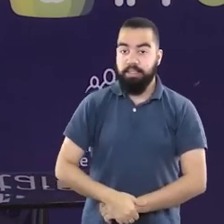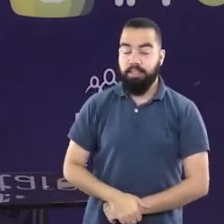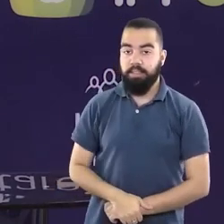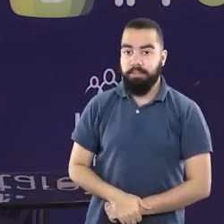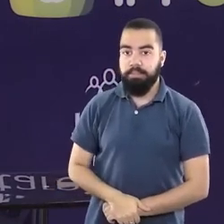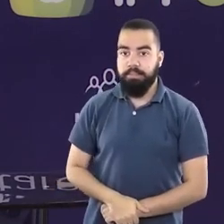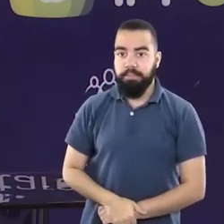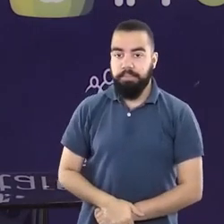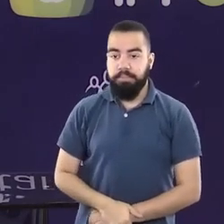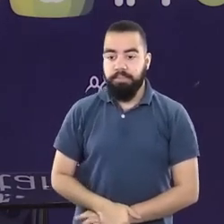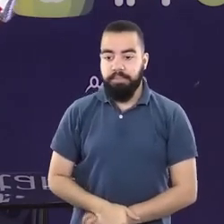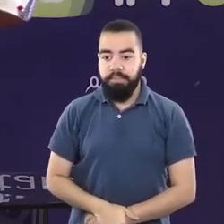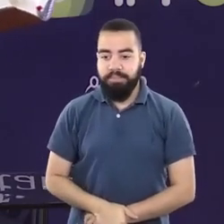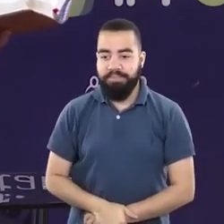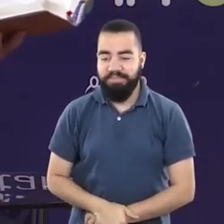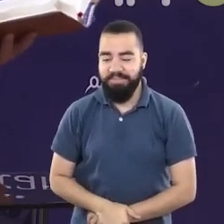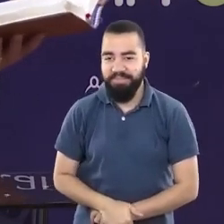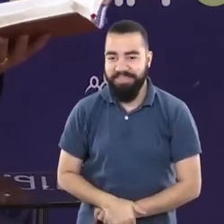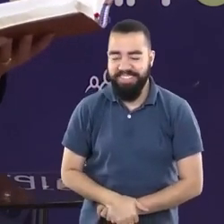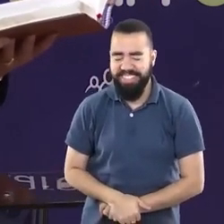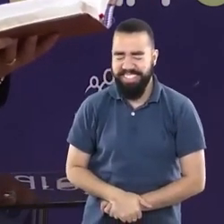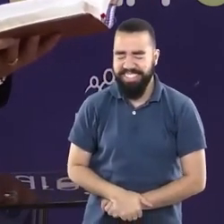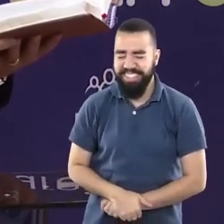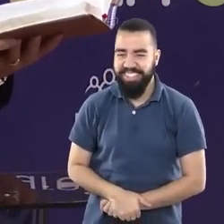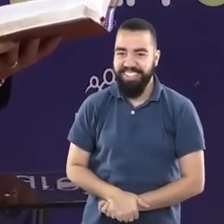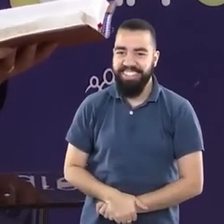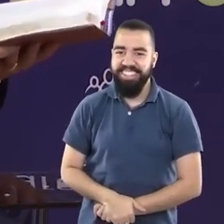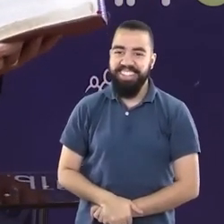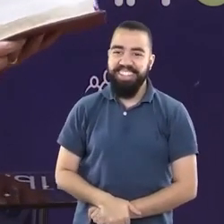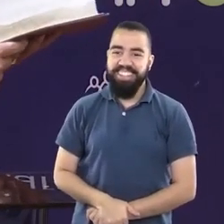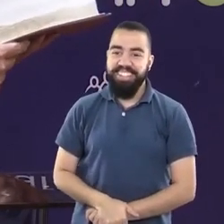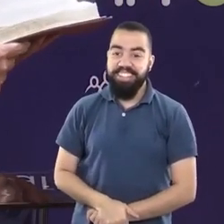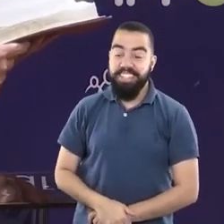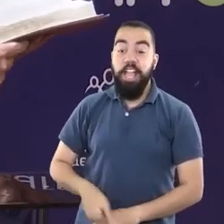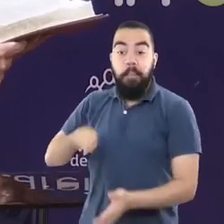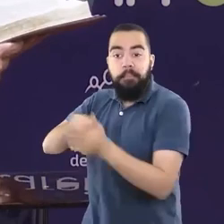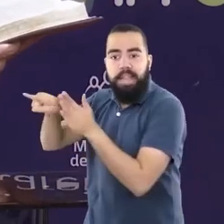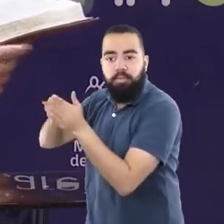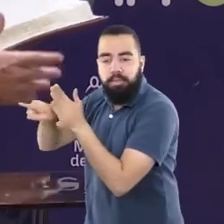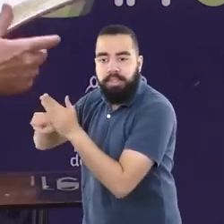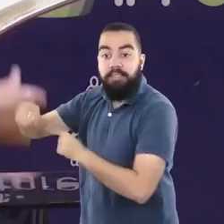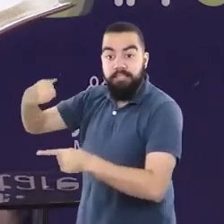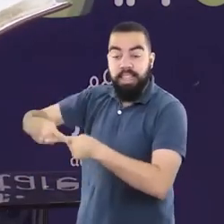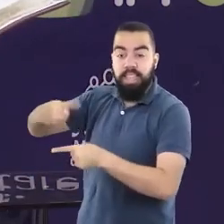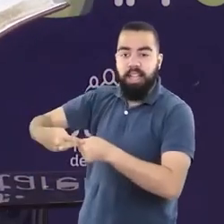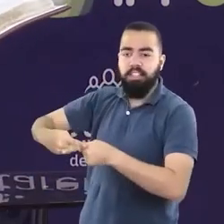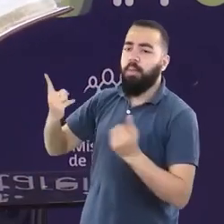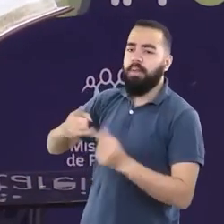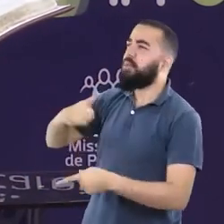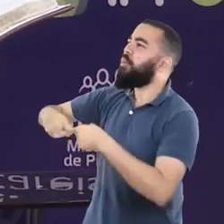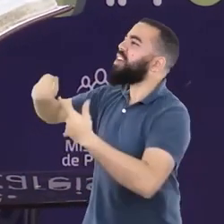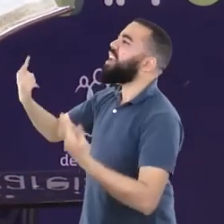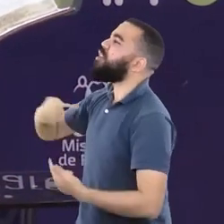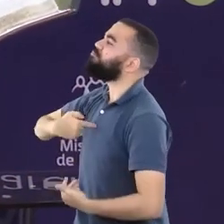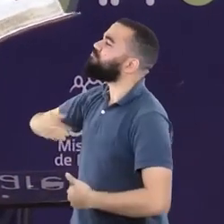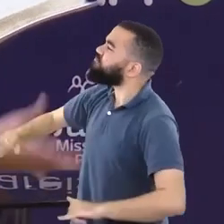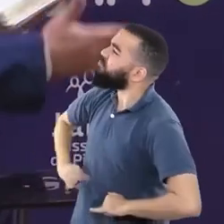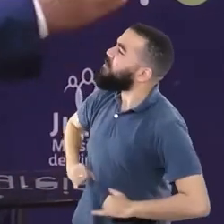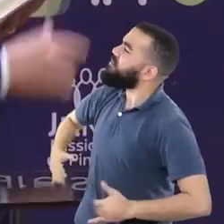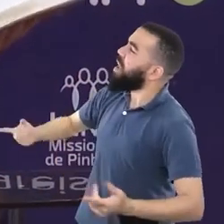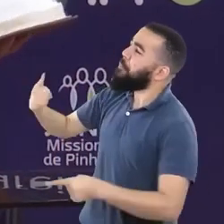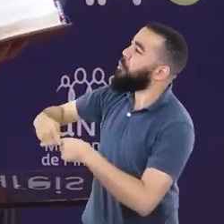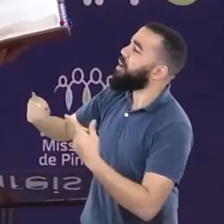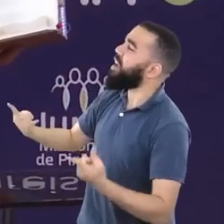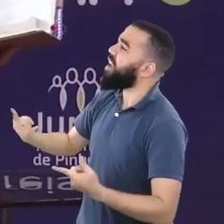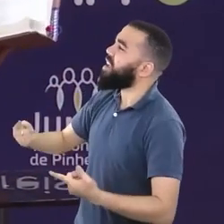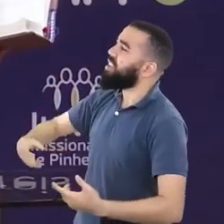E as perguntas são profundamente pertinentes. Por que que eu estou sofrendo? Por que que a minha